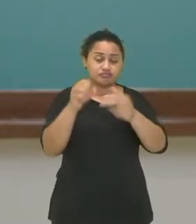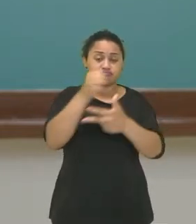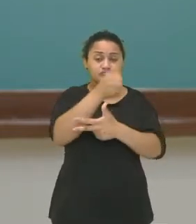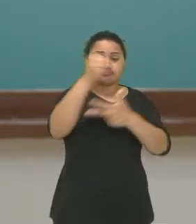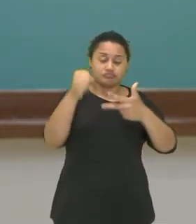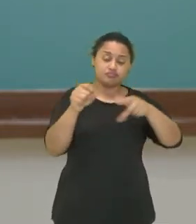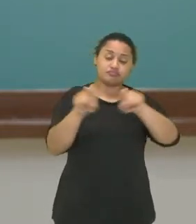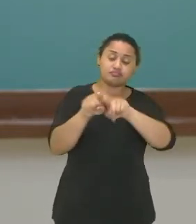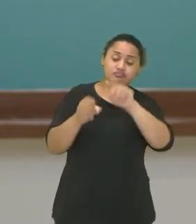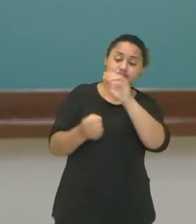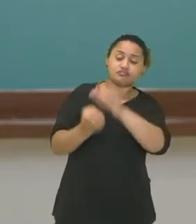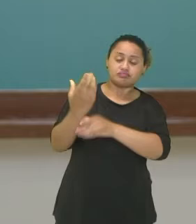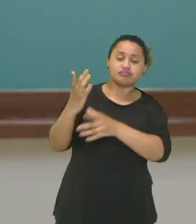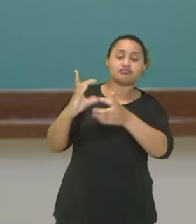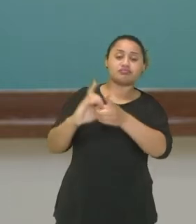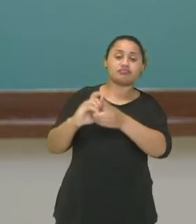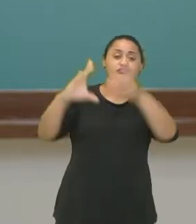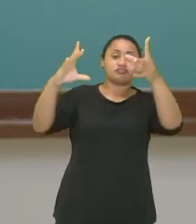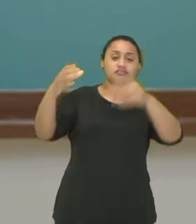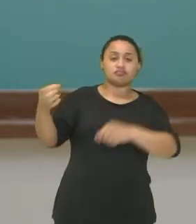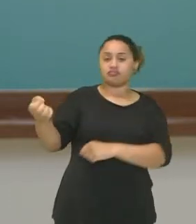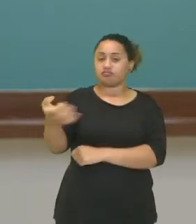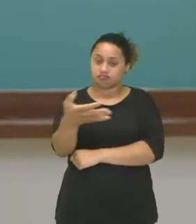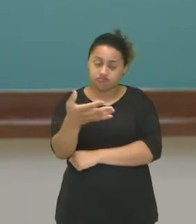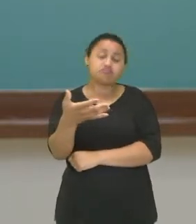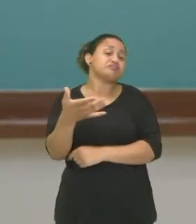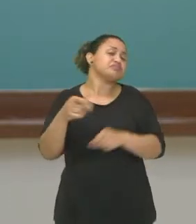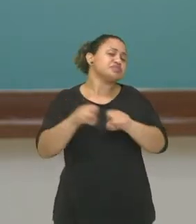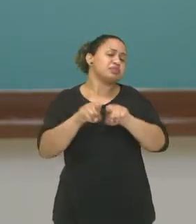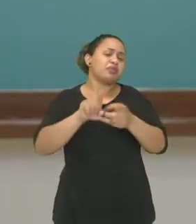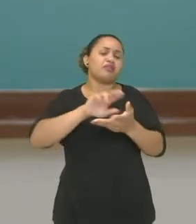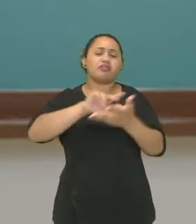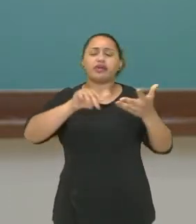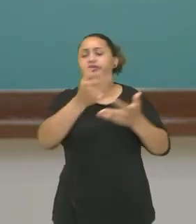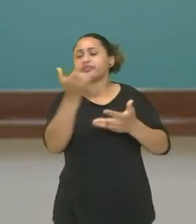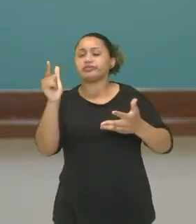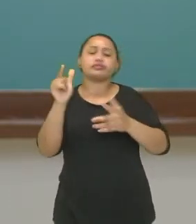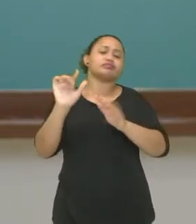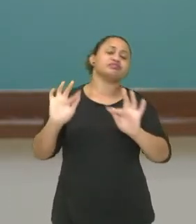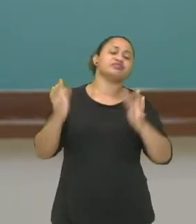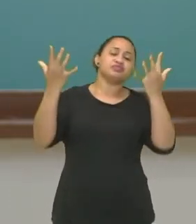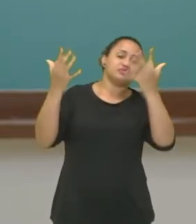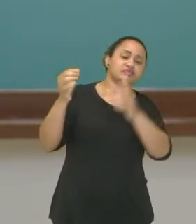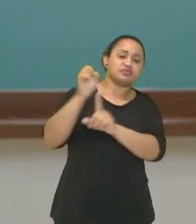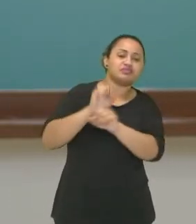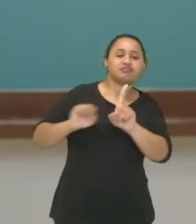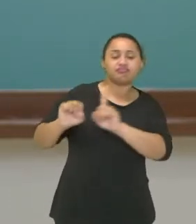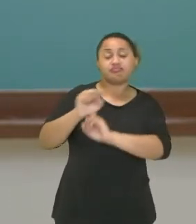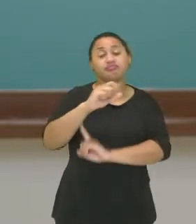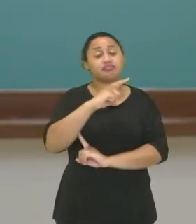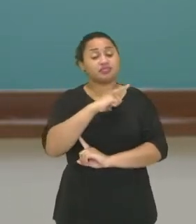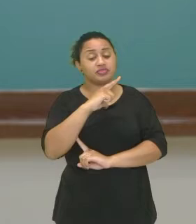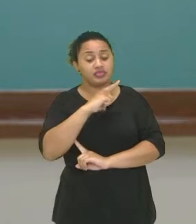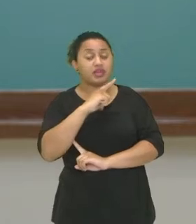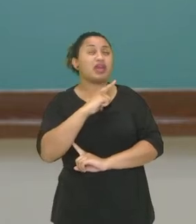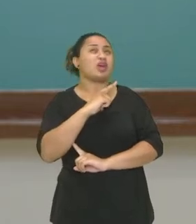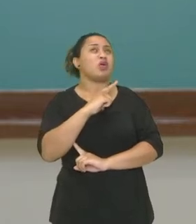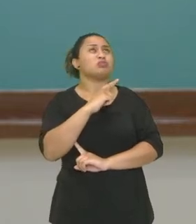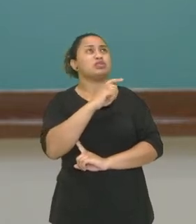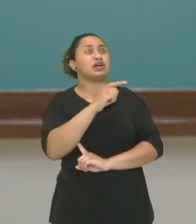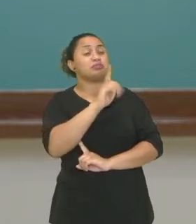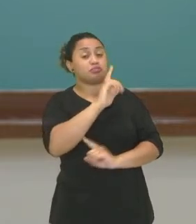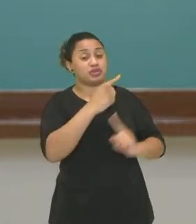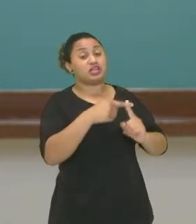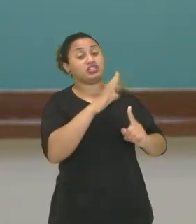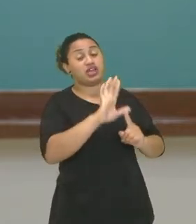dos Estados democráticos modernos, entre outros fenômenos sociais, como a reinauguração, que na Grécia já tinha